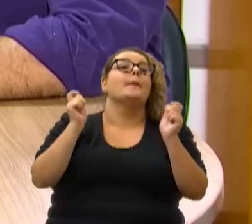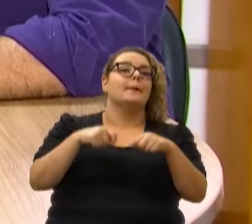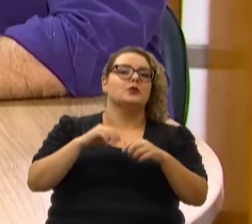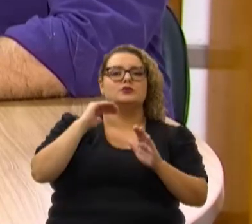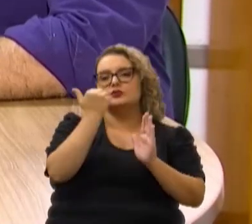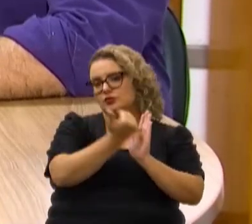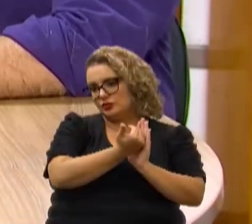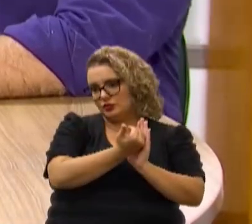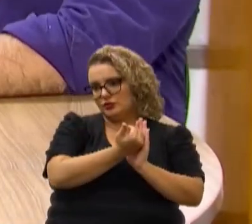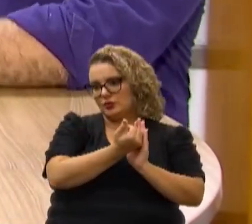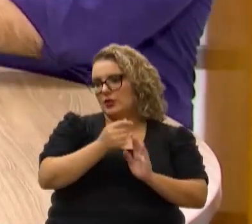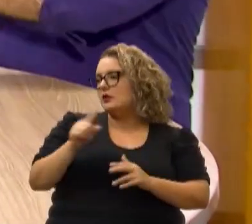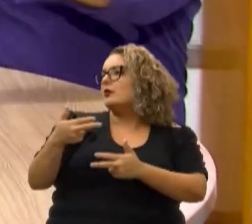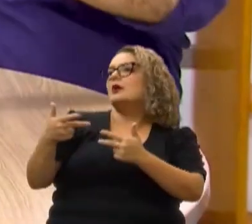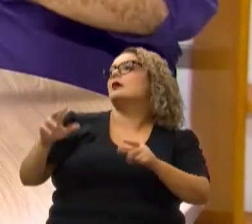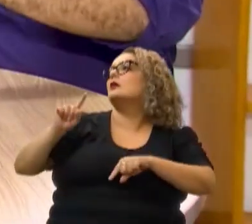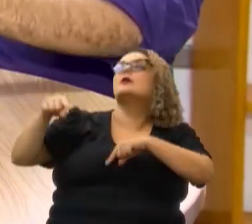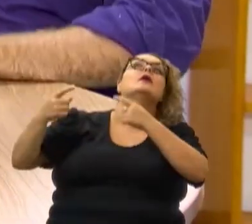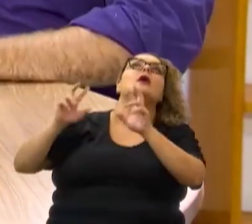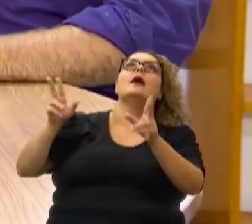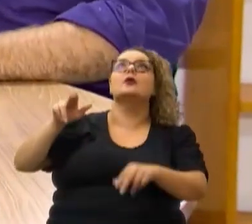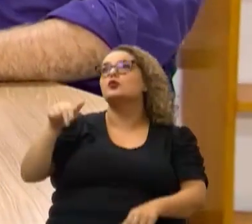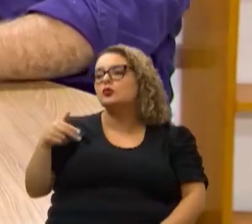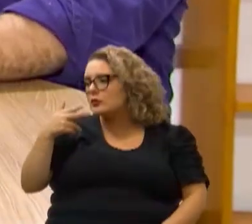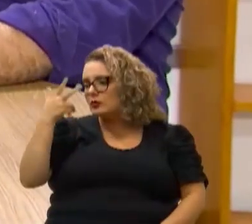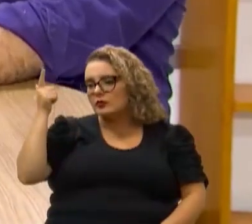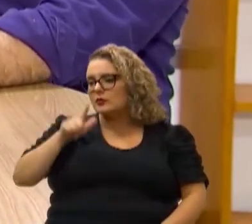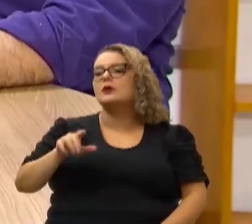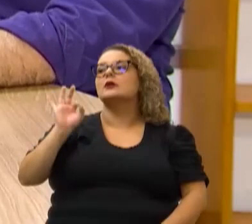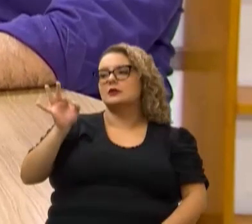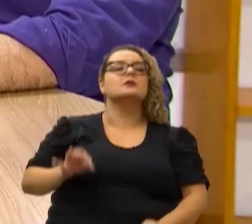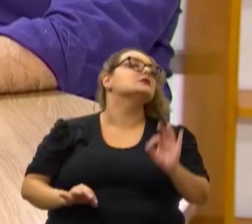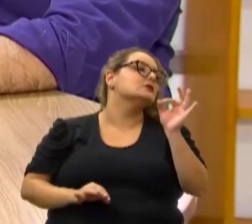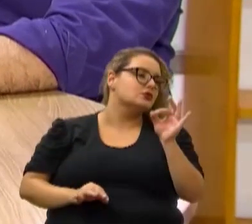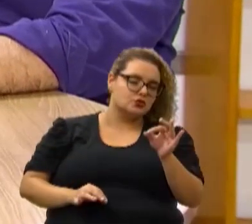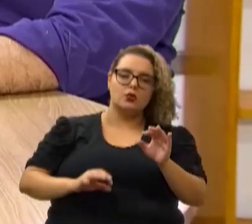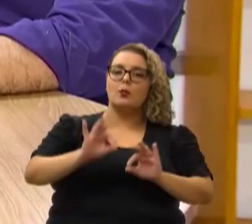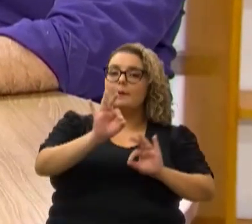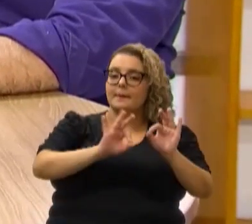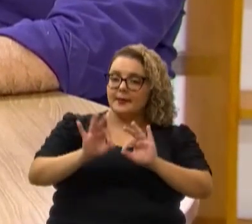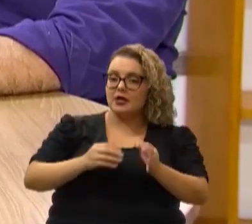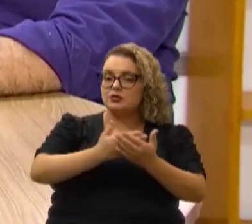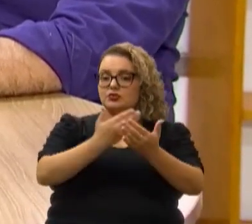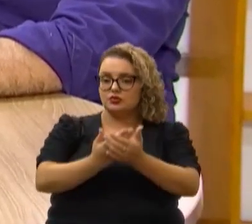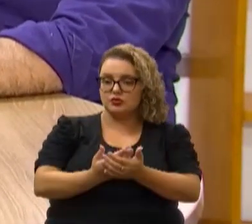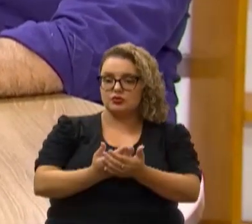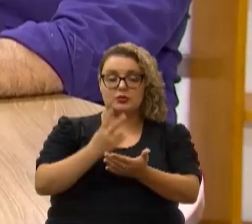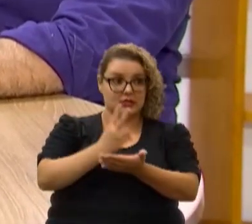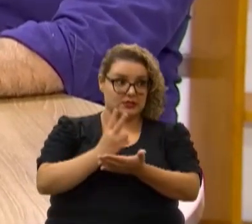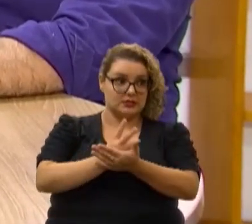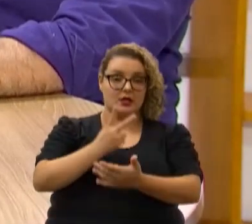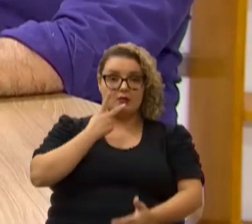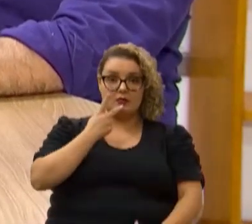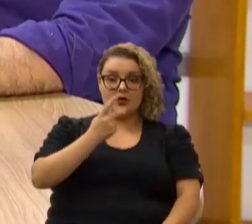ser seguido. Não aquela coisa de outro mundo, né? Exatamente. Exatamente isso. Plano de estudos, eu sempre